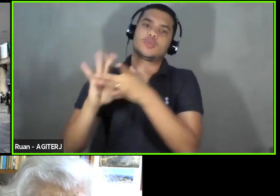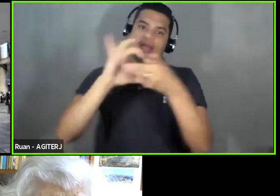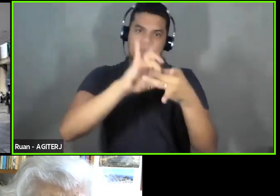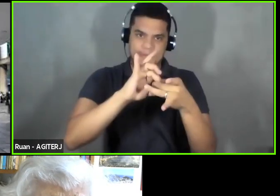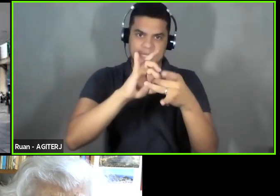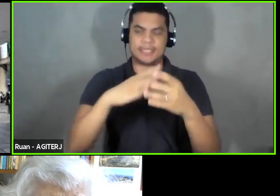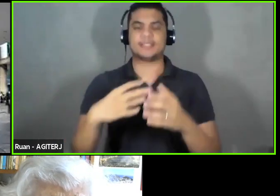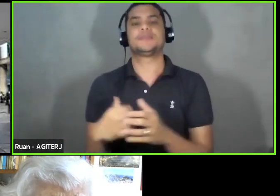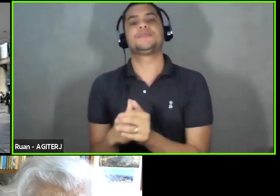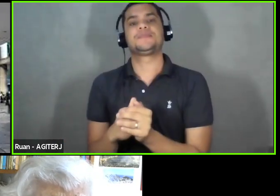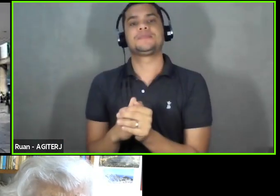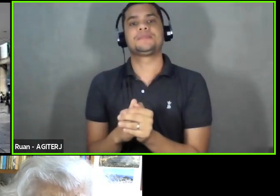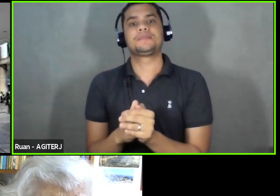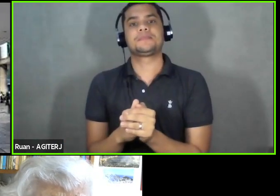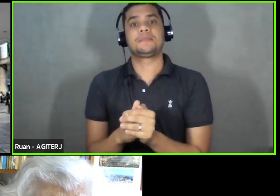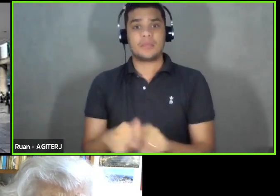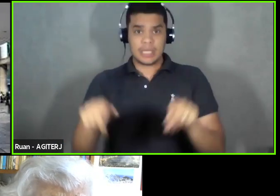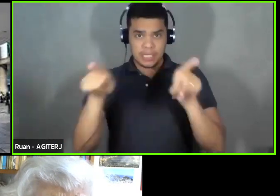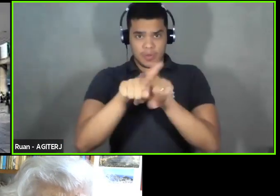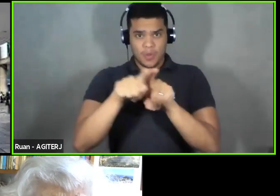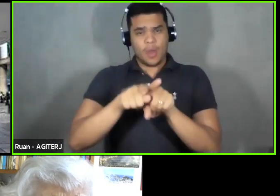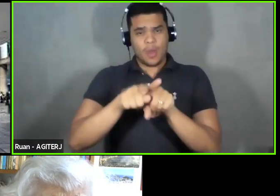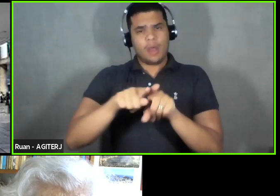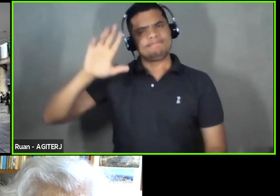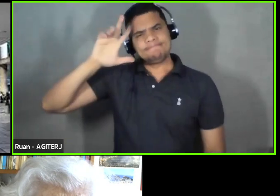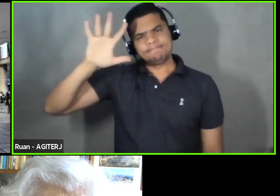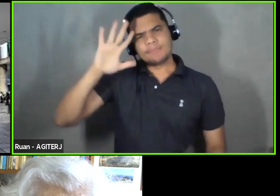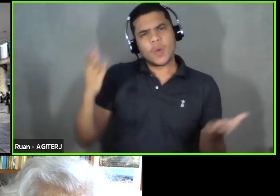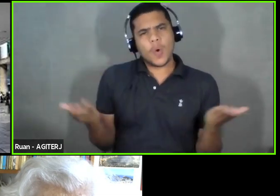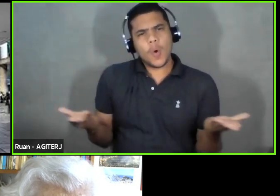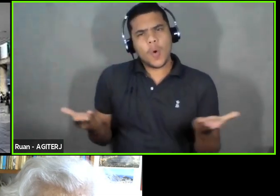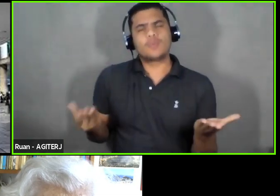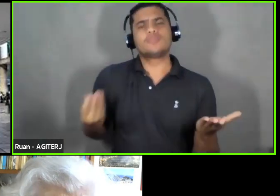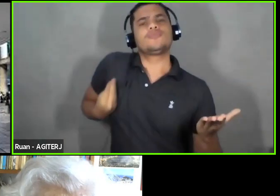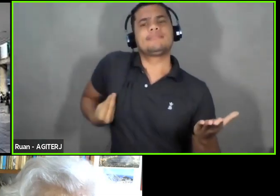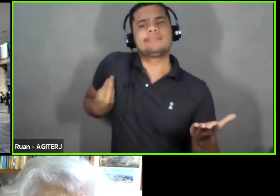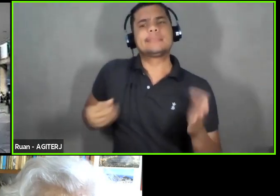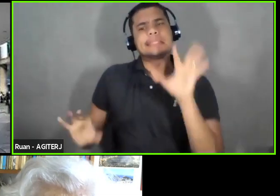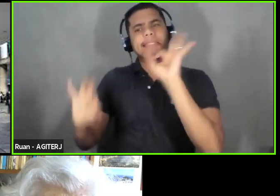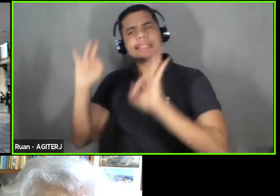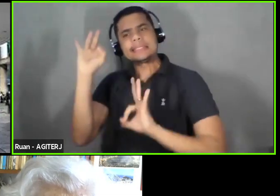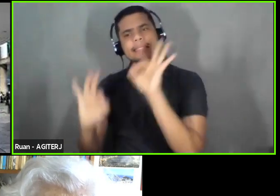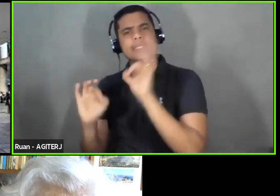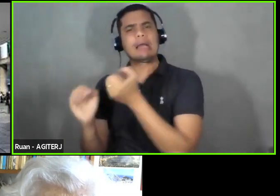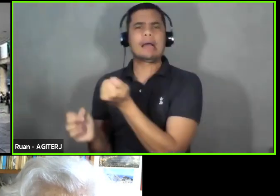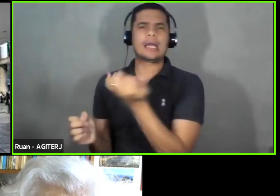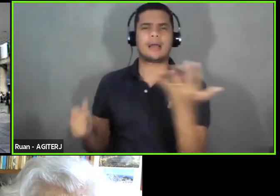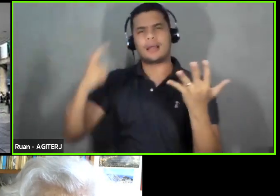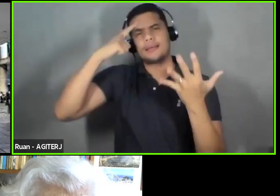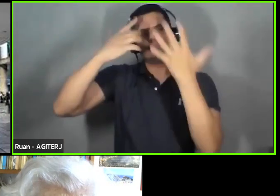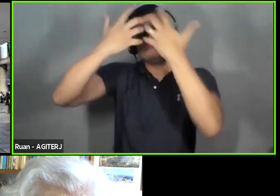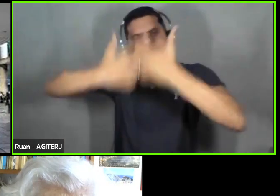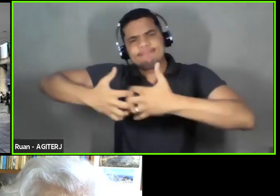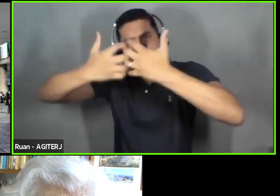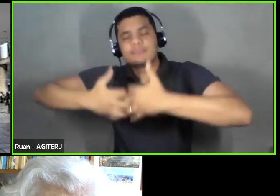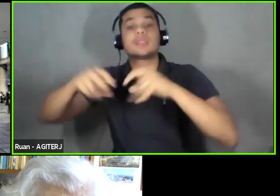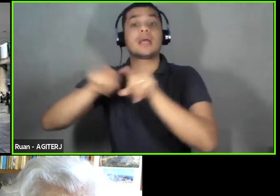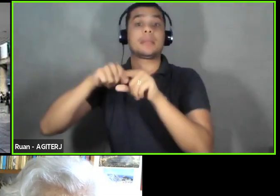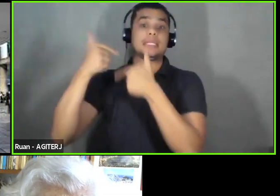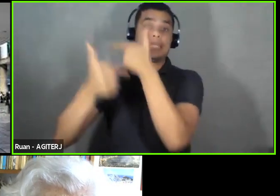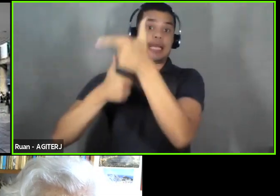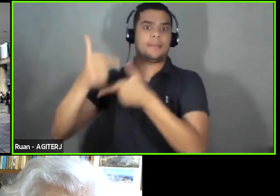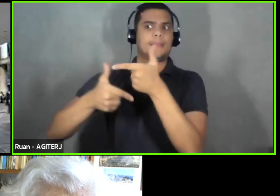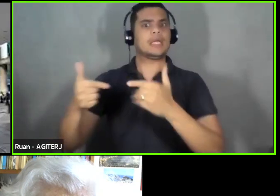Igualmente produtiva, essa tendência atual vem produzindo inúmeras reflexões e trabalhos